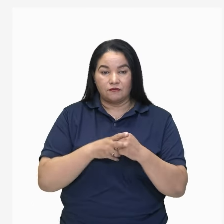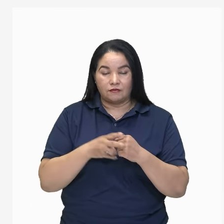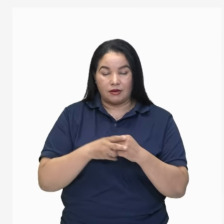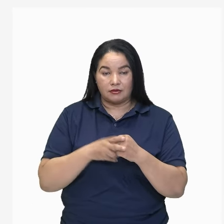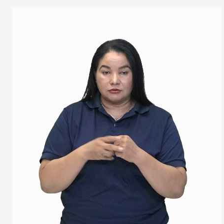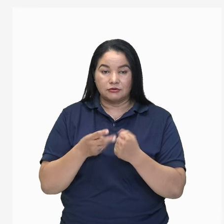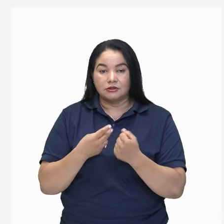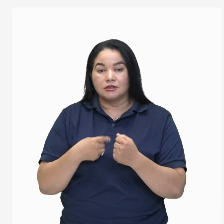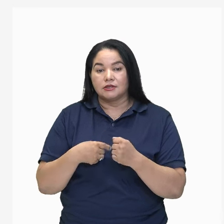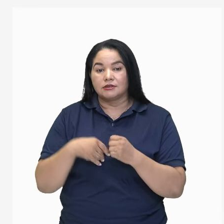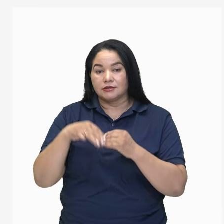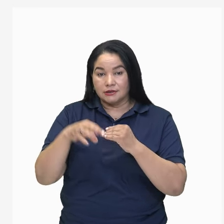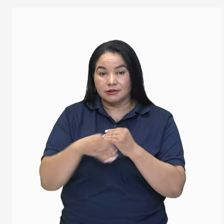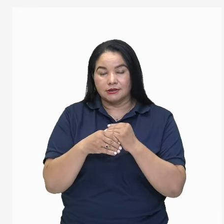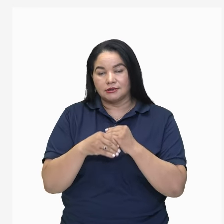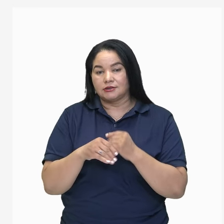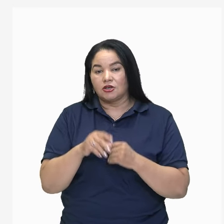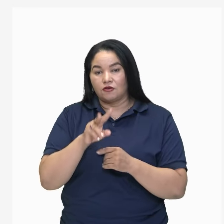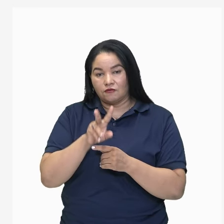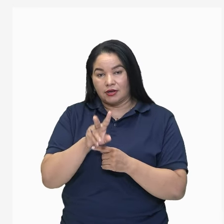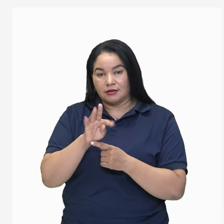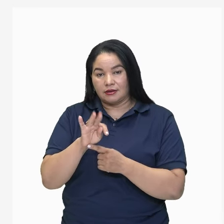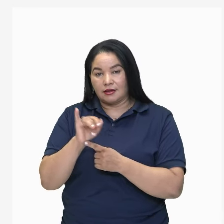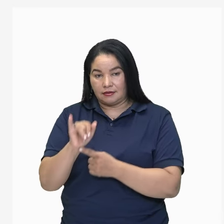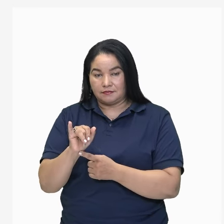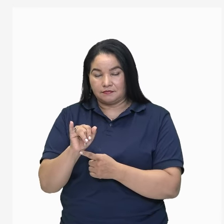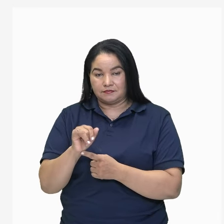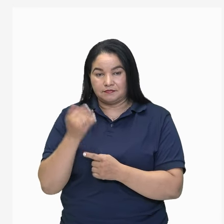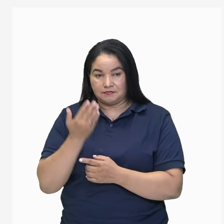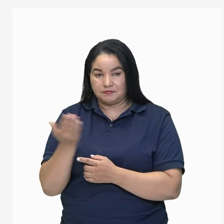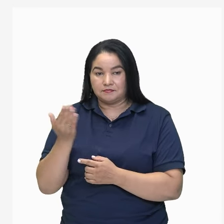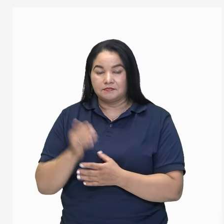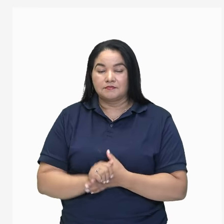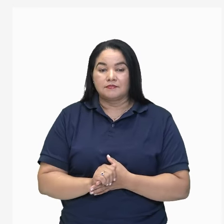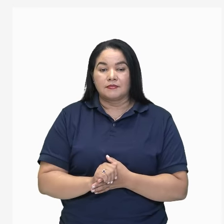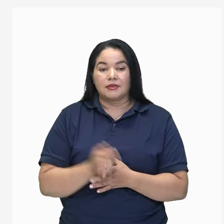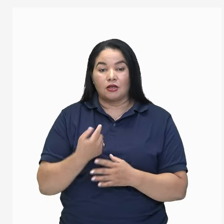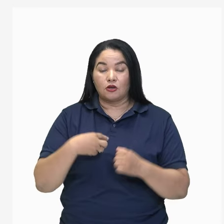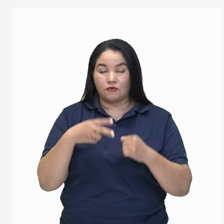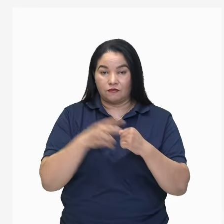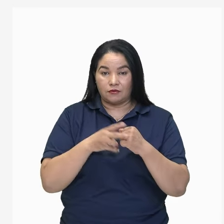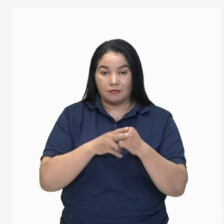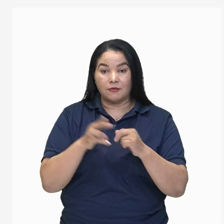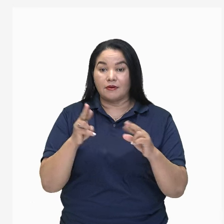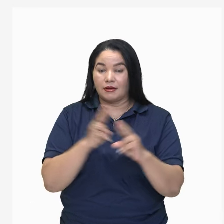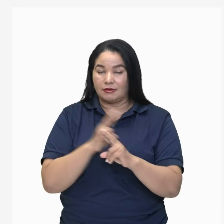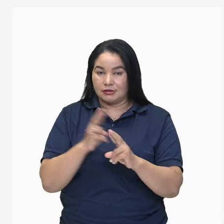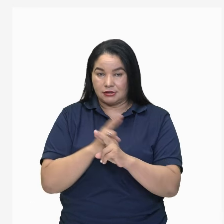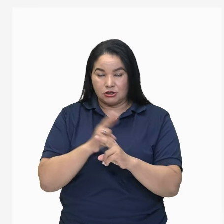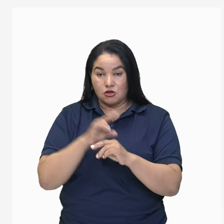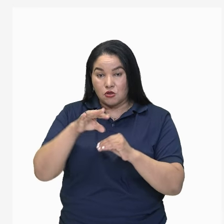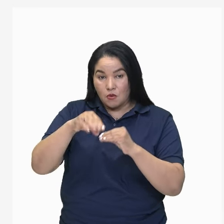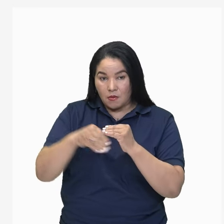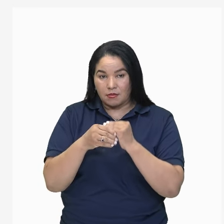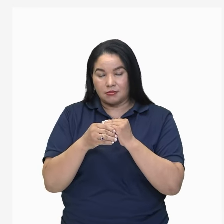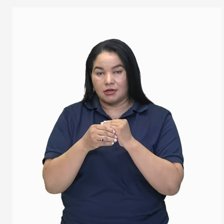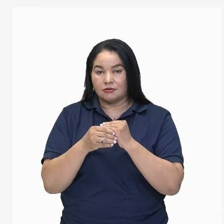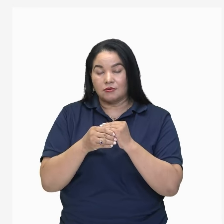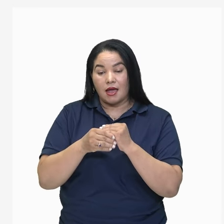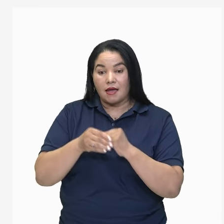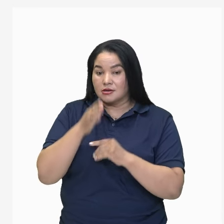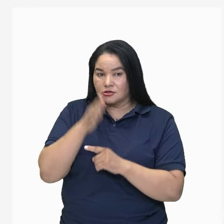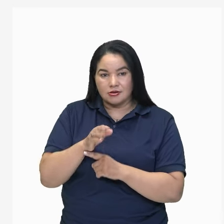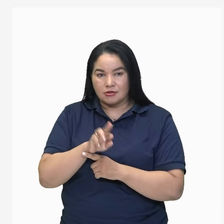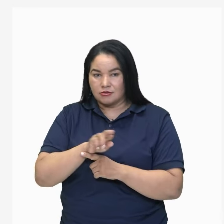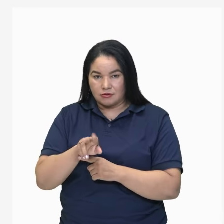sigla VTI. Então, é um verbo que se relaciona com o complemento de forma indireta. Indireta